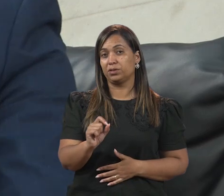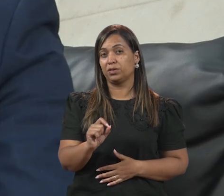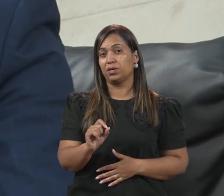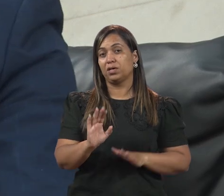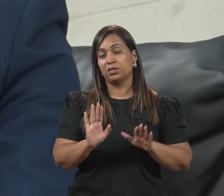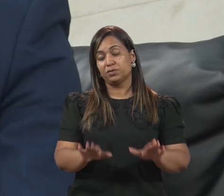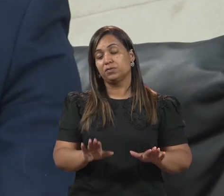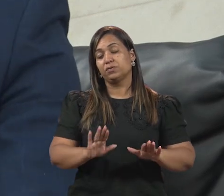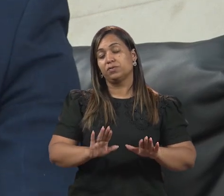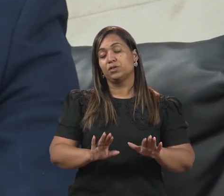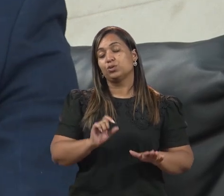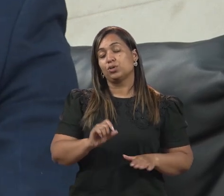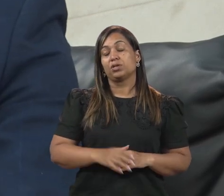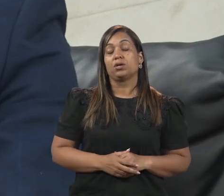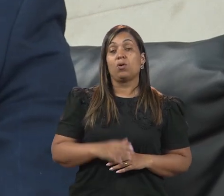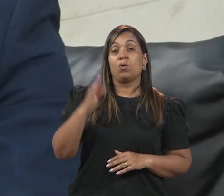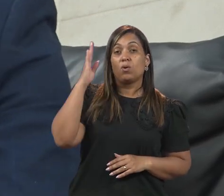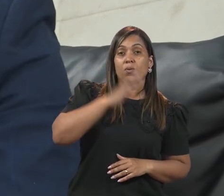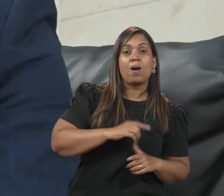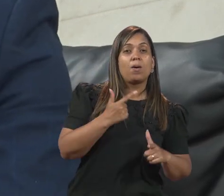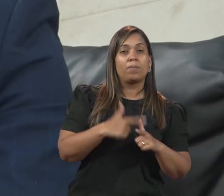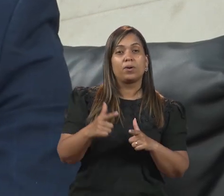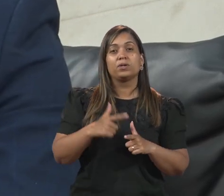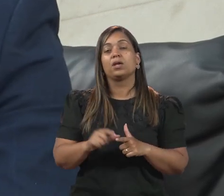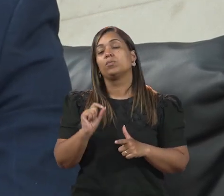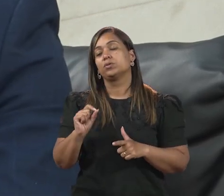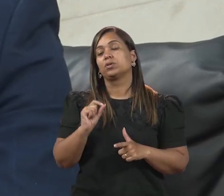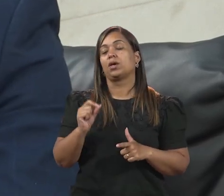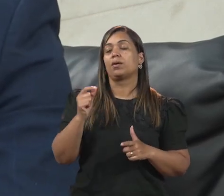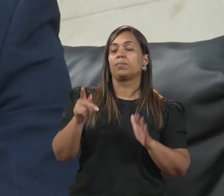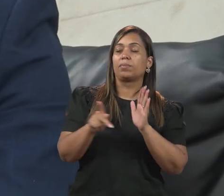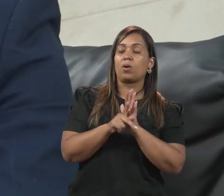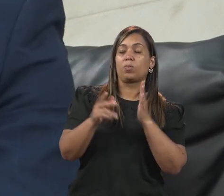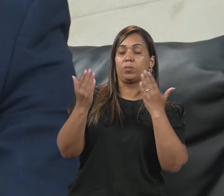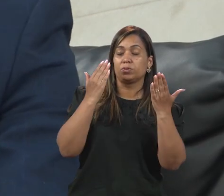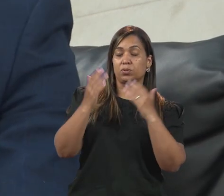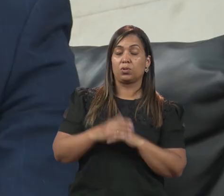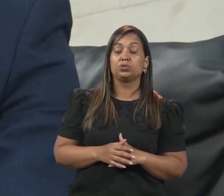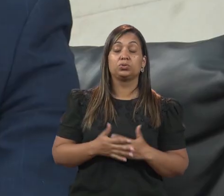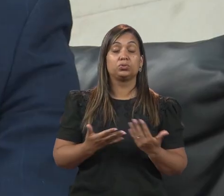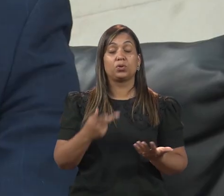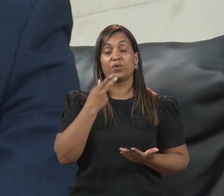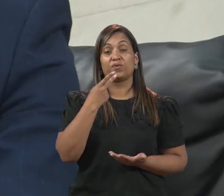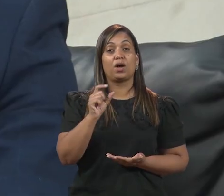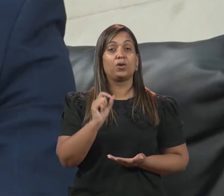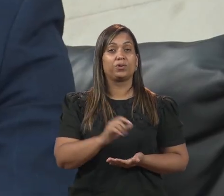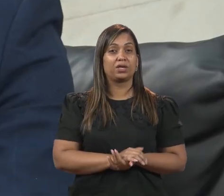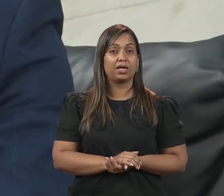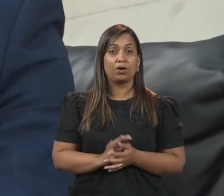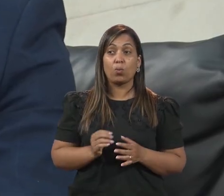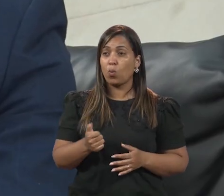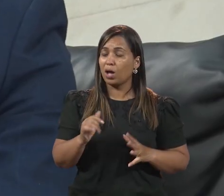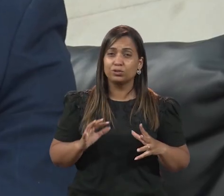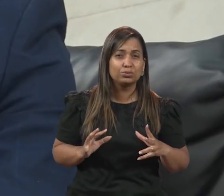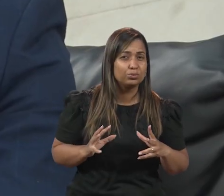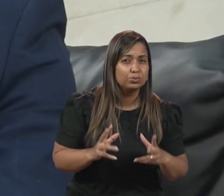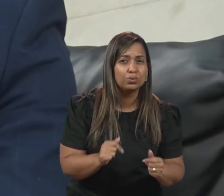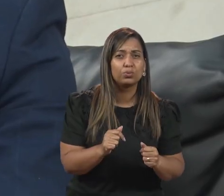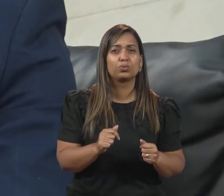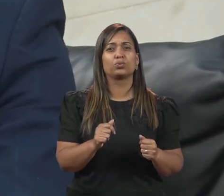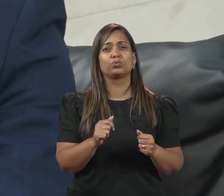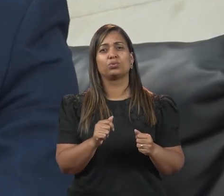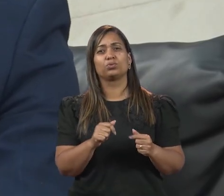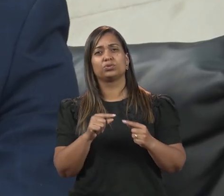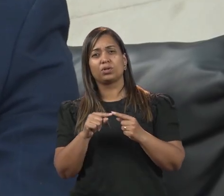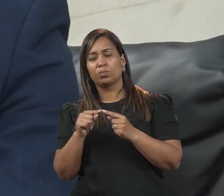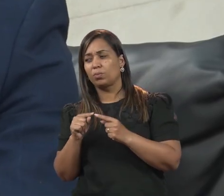o mal do século seja os problemas psicológicos. Acredito que exatamente quase tudo está relacionado